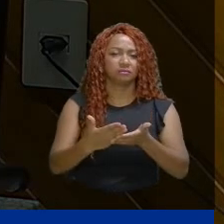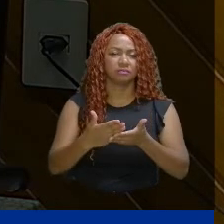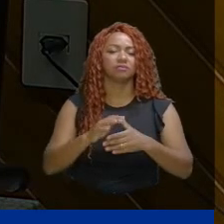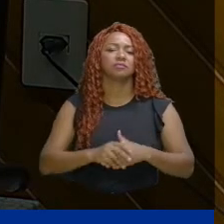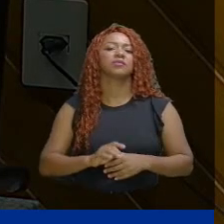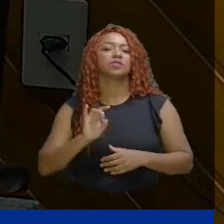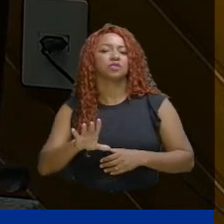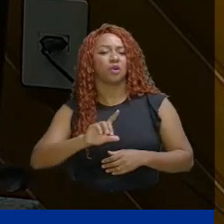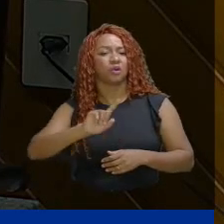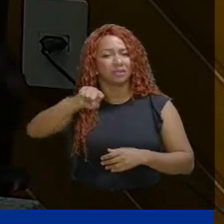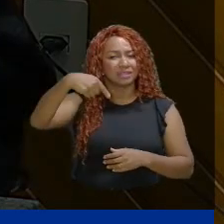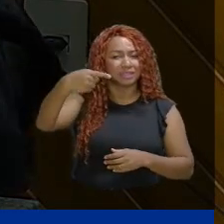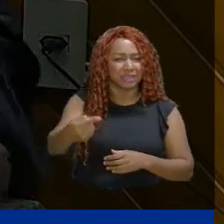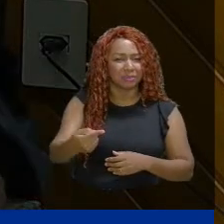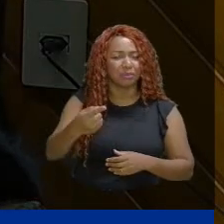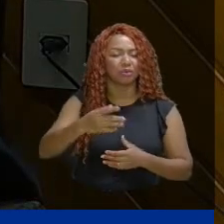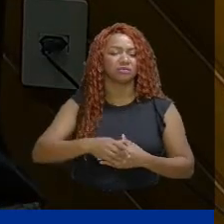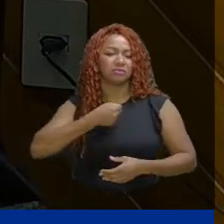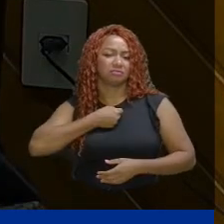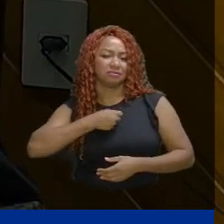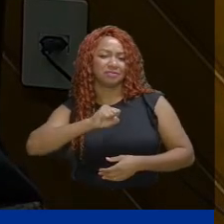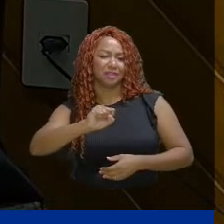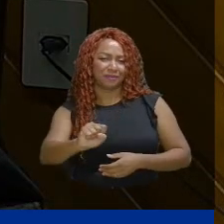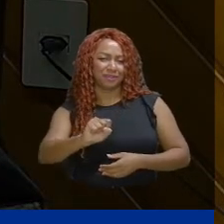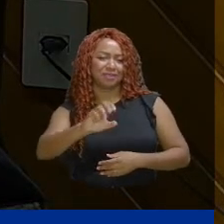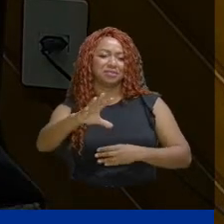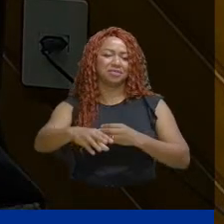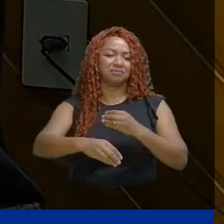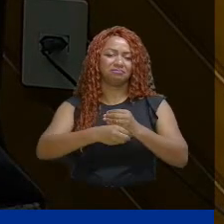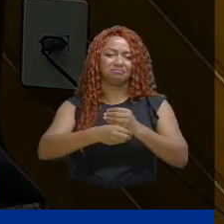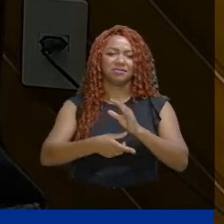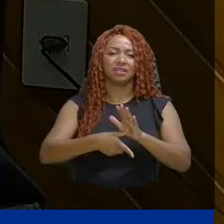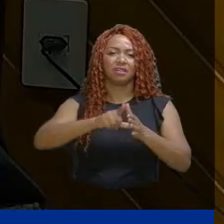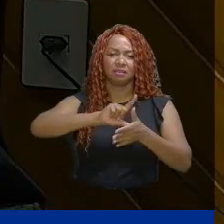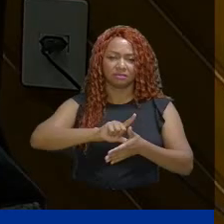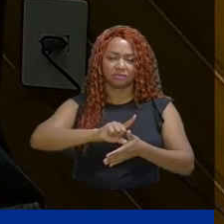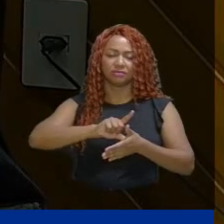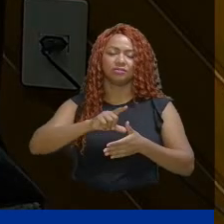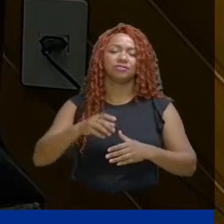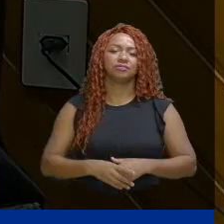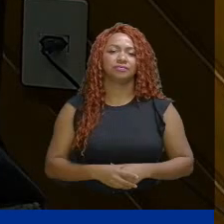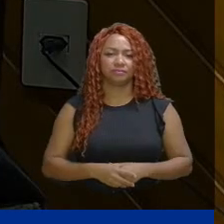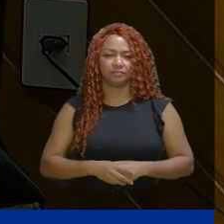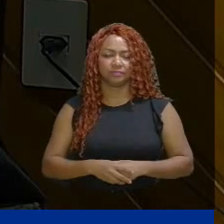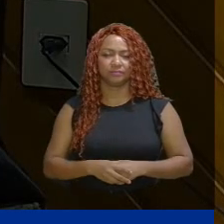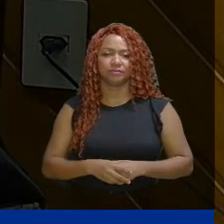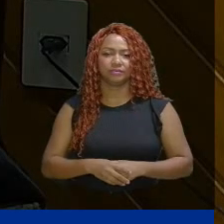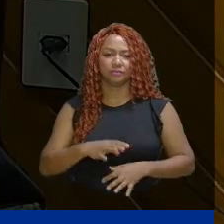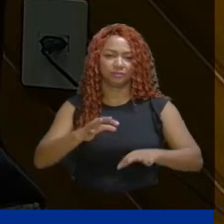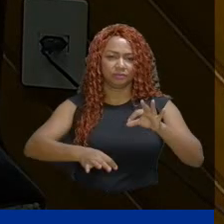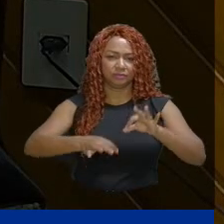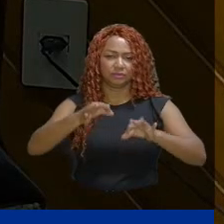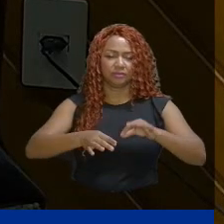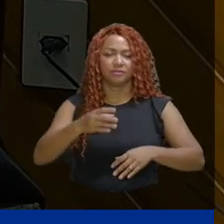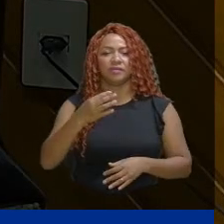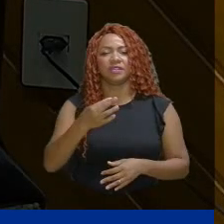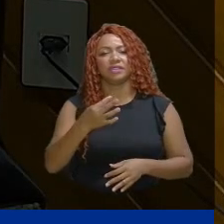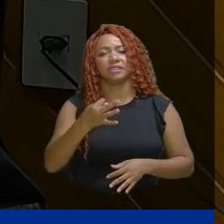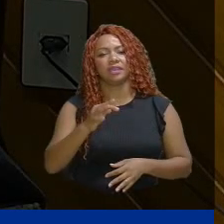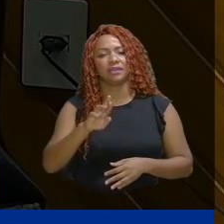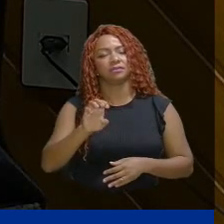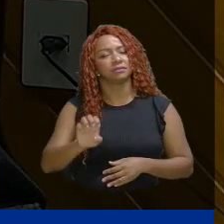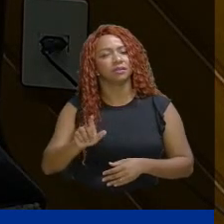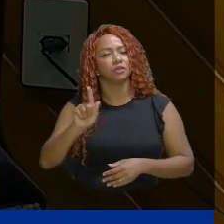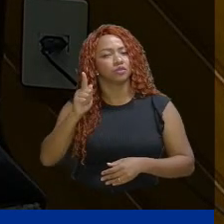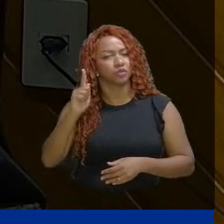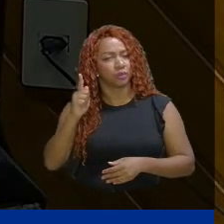ao feito após a oferta da defesa, ante a manifesta preclusão. Aspas, desse julgado do TRE de